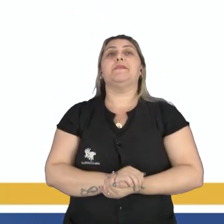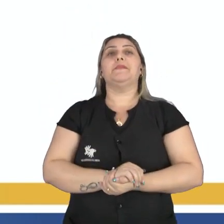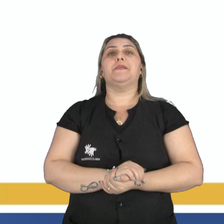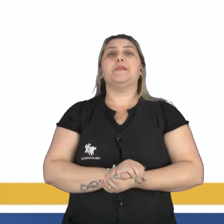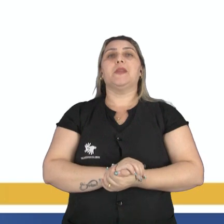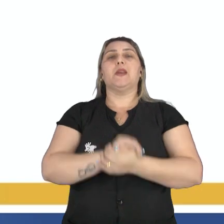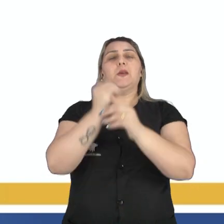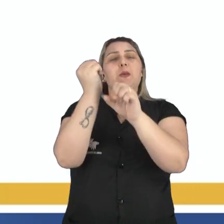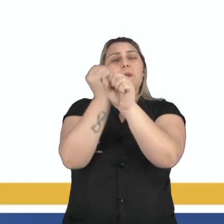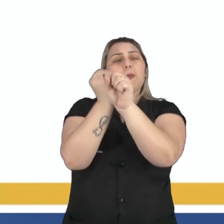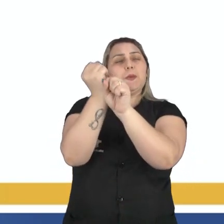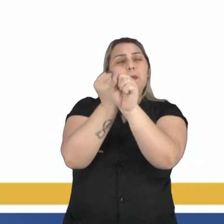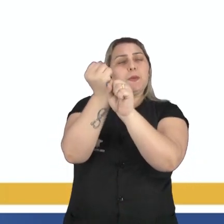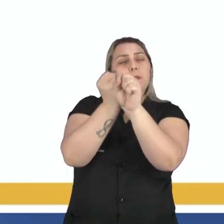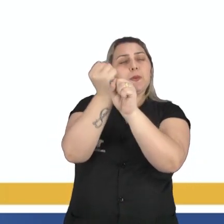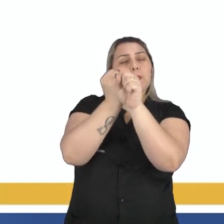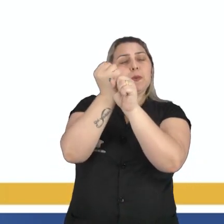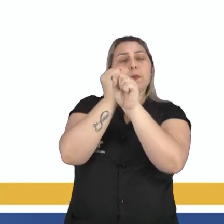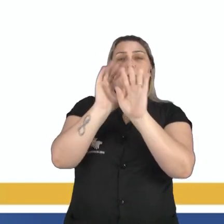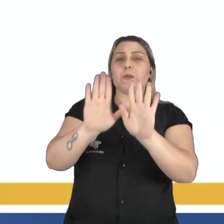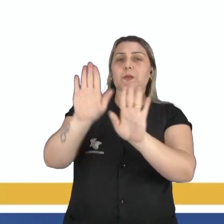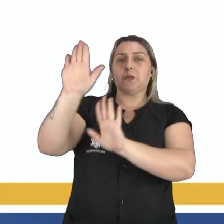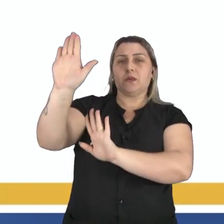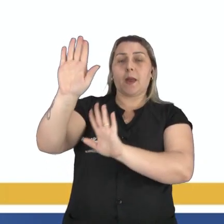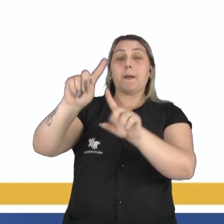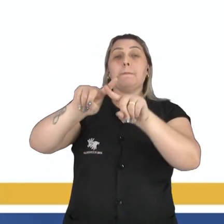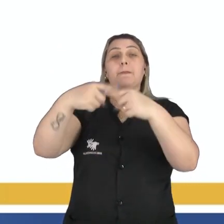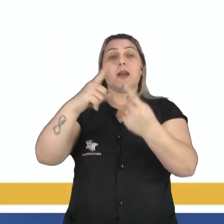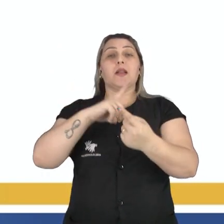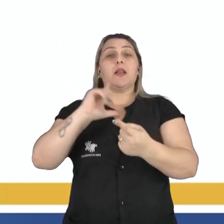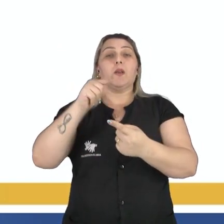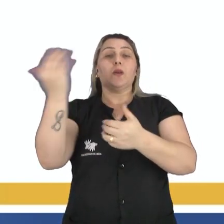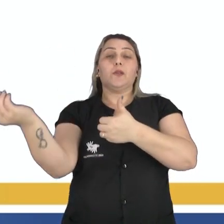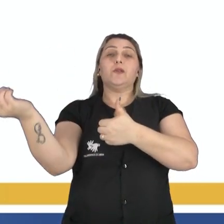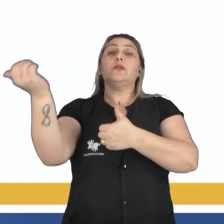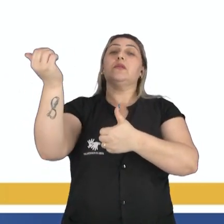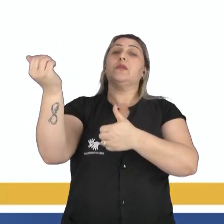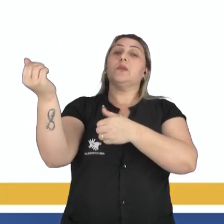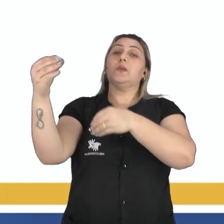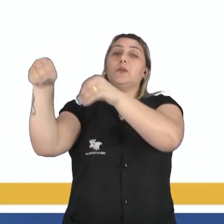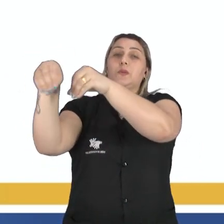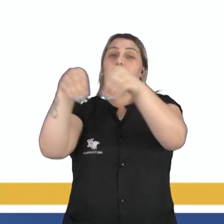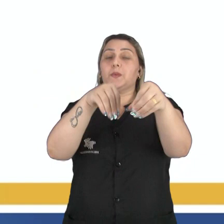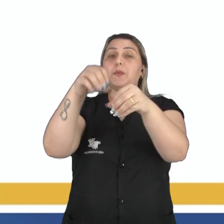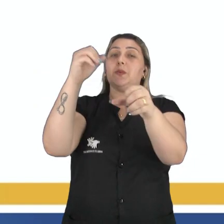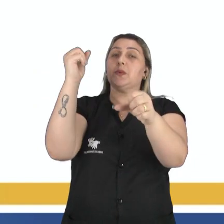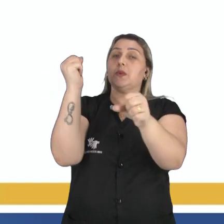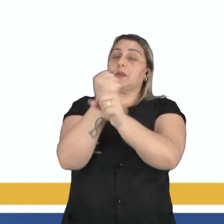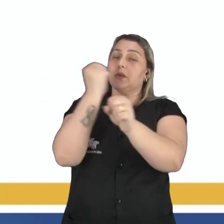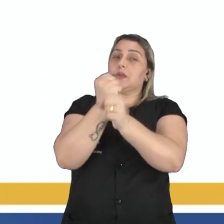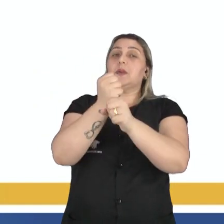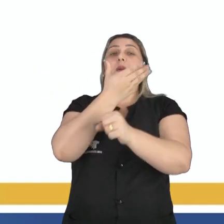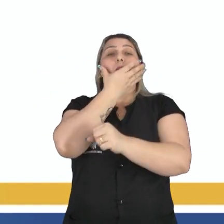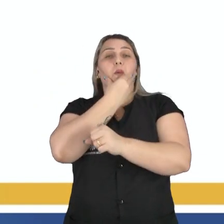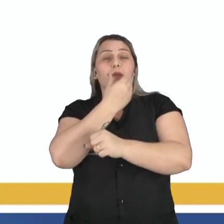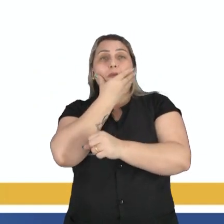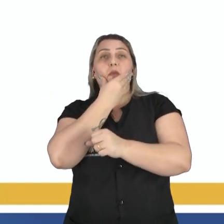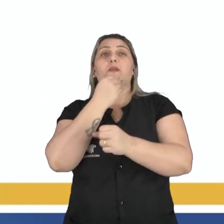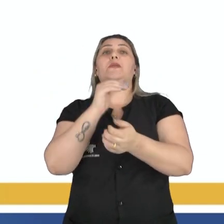estão há muitas décadas estão aí, mas outras que foram colocadas pelo ser humano e essas, quando